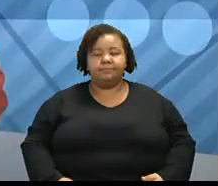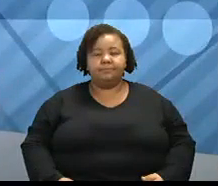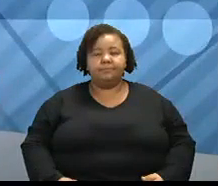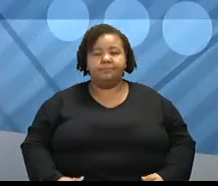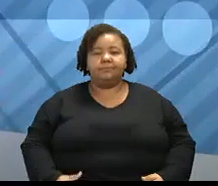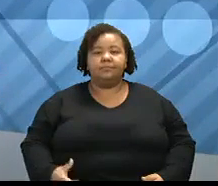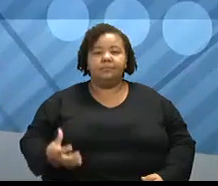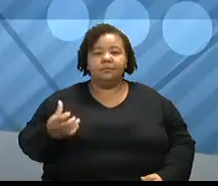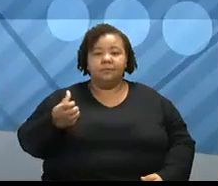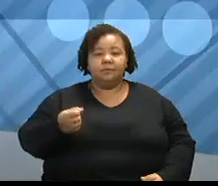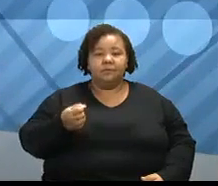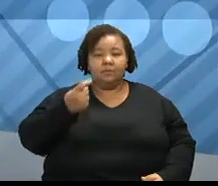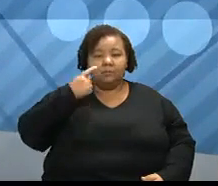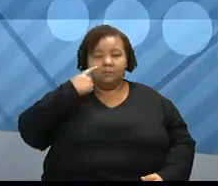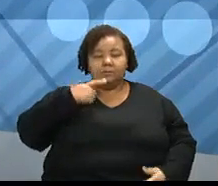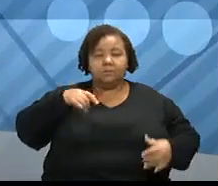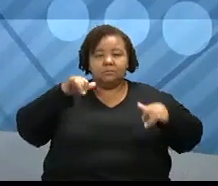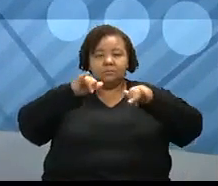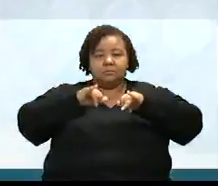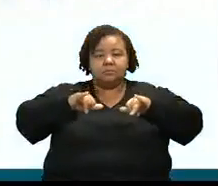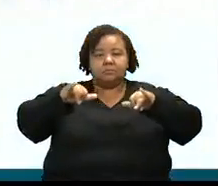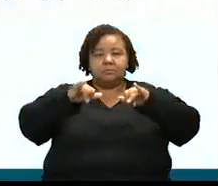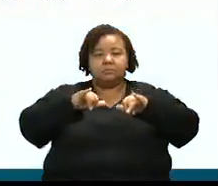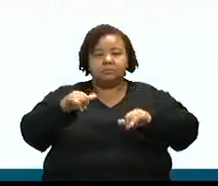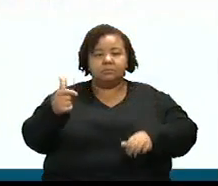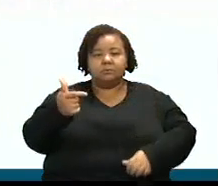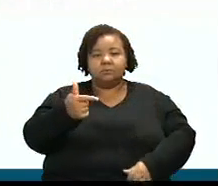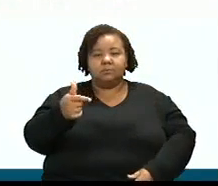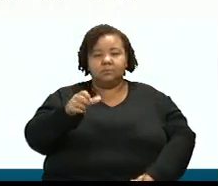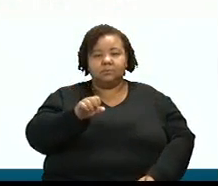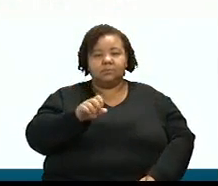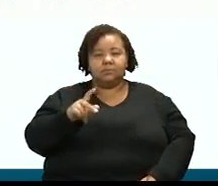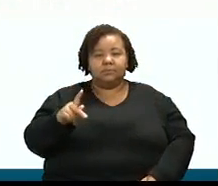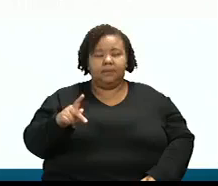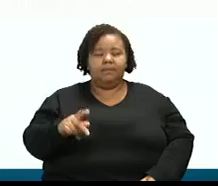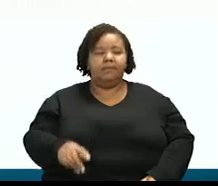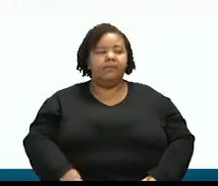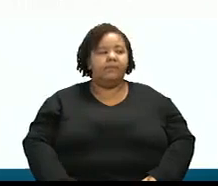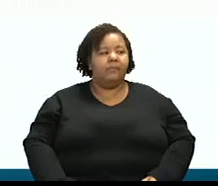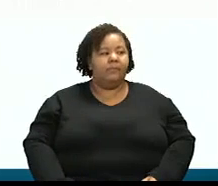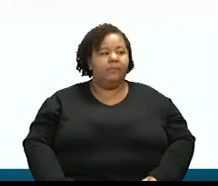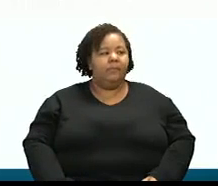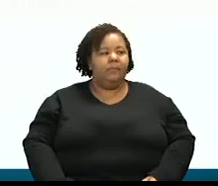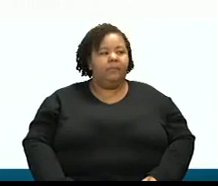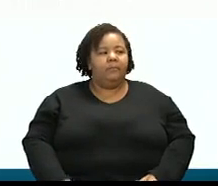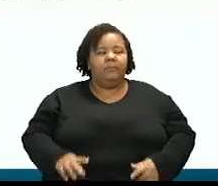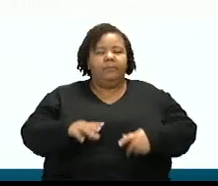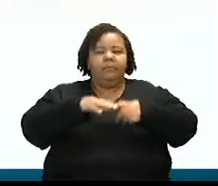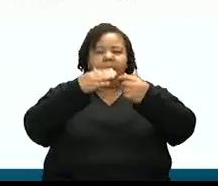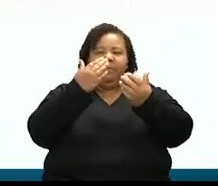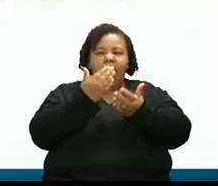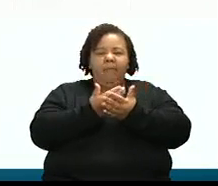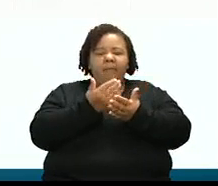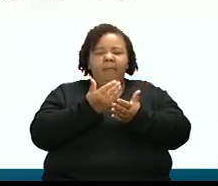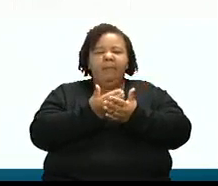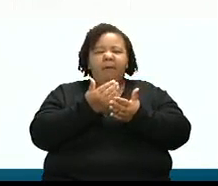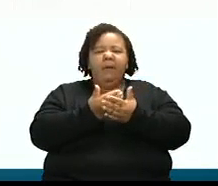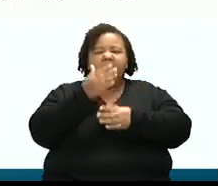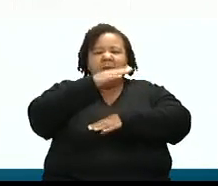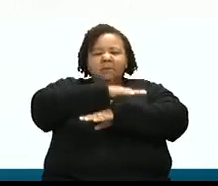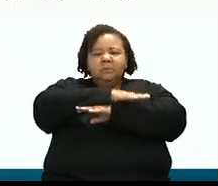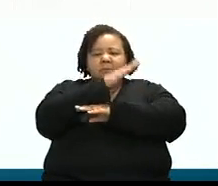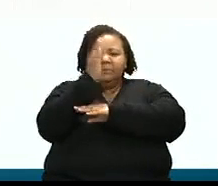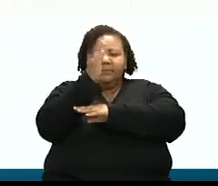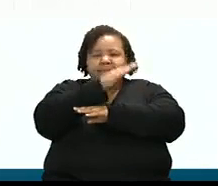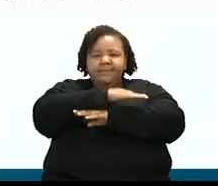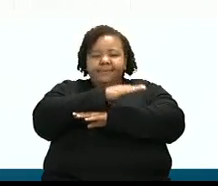Vamos conferir o enunciado da segunda situação problema. Ainda no estudo do guindaste com eletroímãs, agora